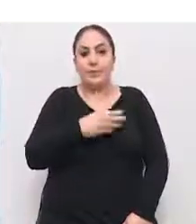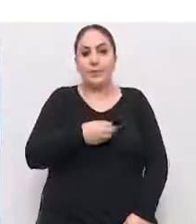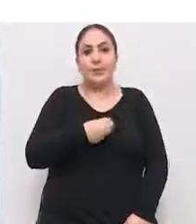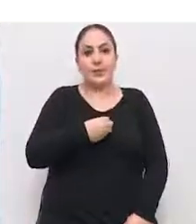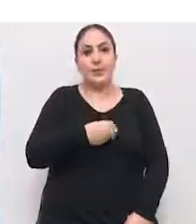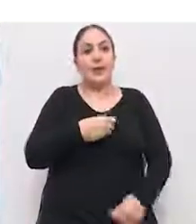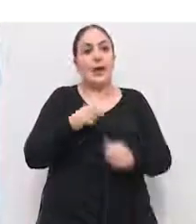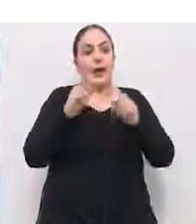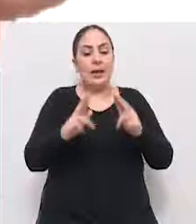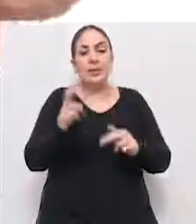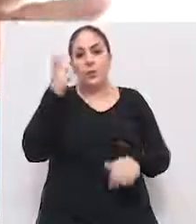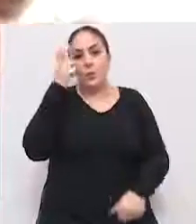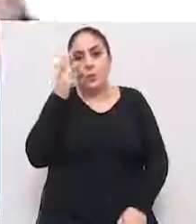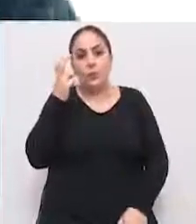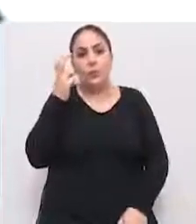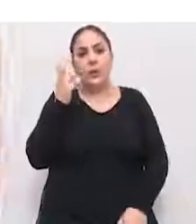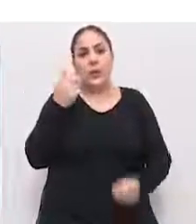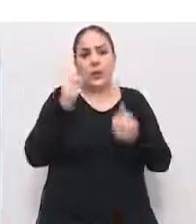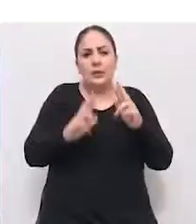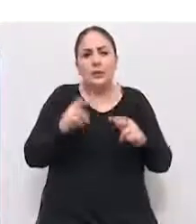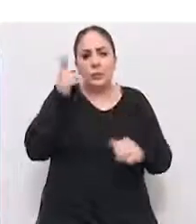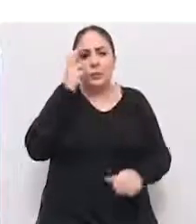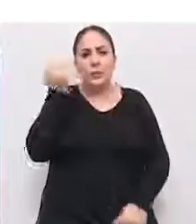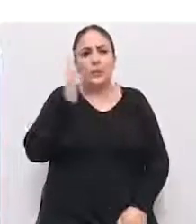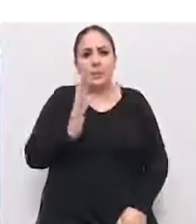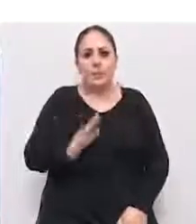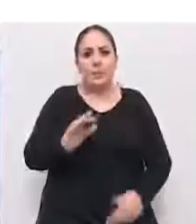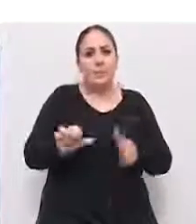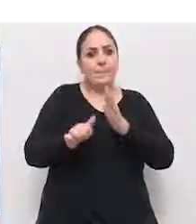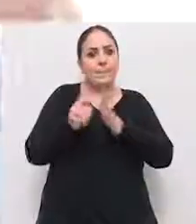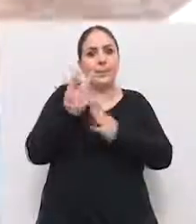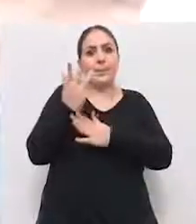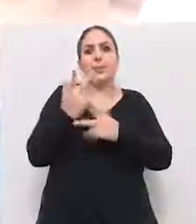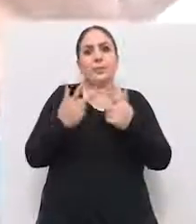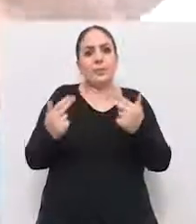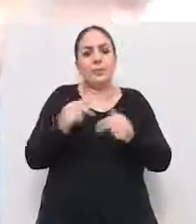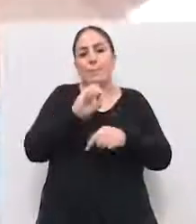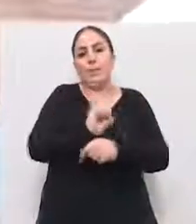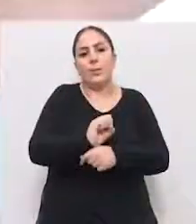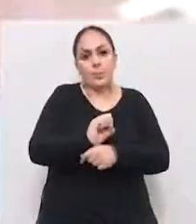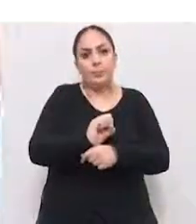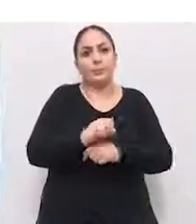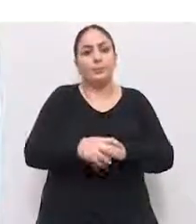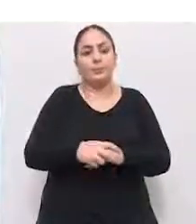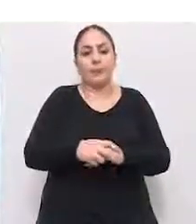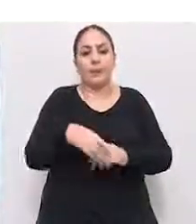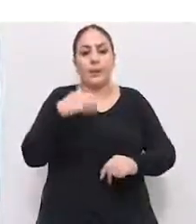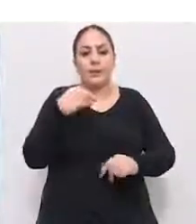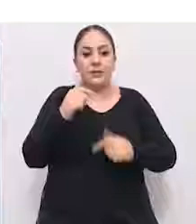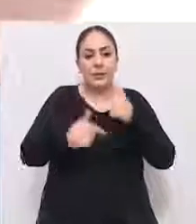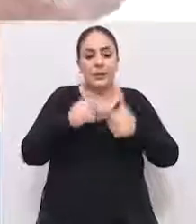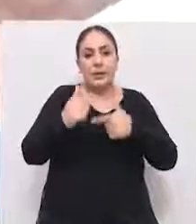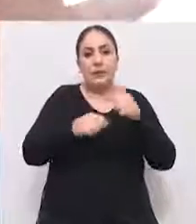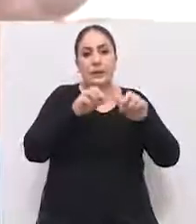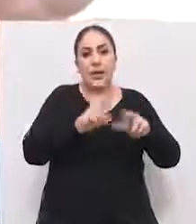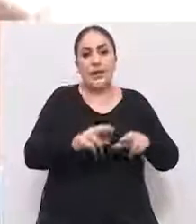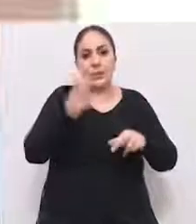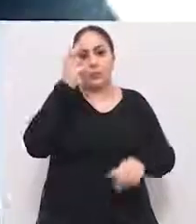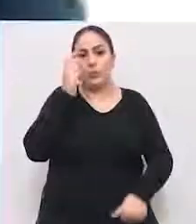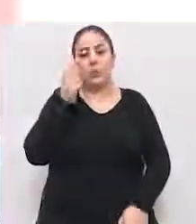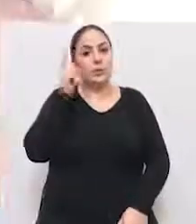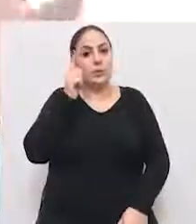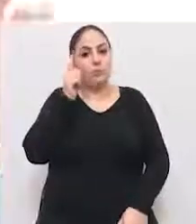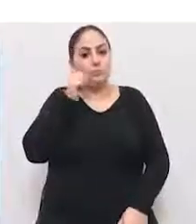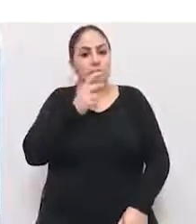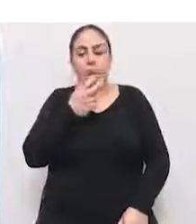nós estamos vivendo, os setores da cultura, o setor da cultura brasileira foi um dos primeiros a paralisar, ou seja, os trabalhadores da área da